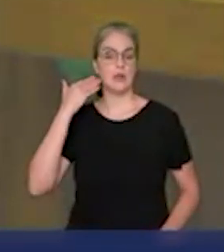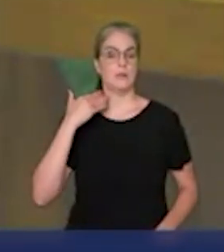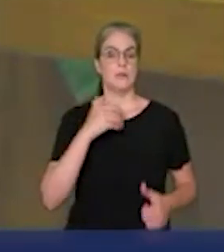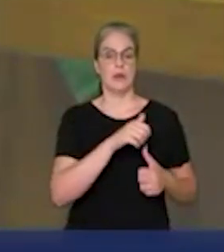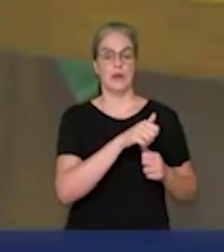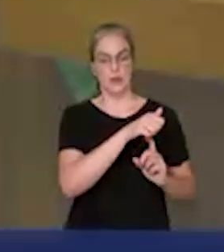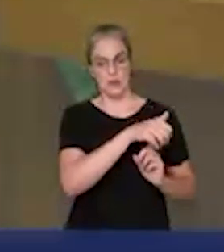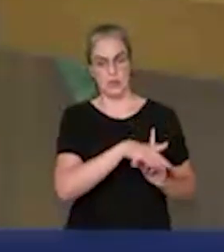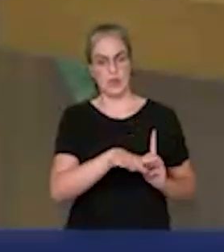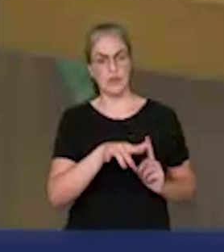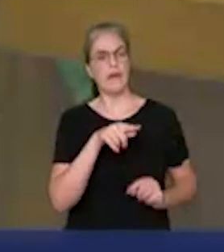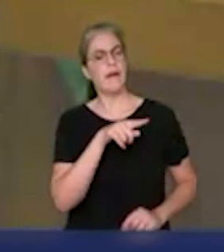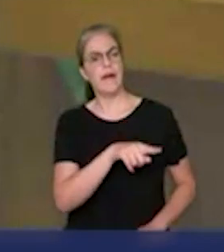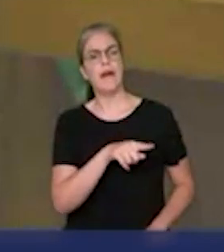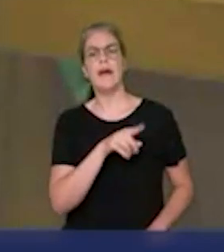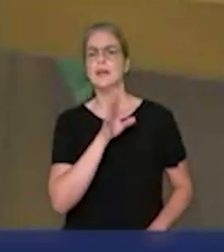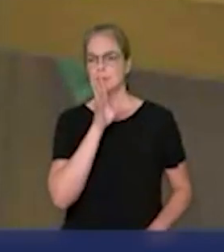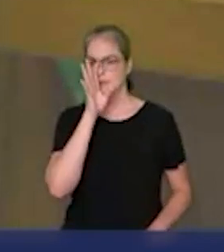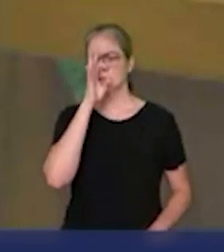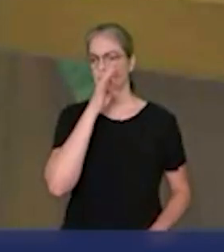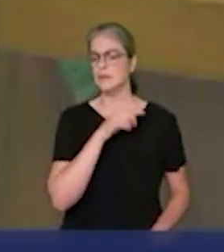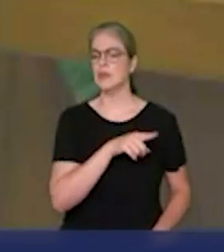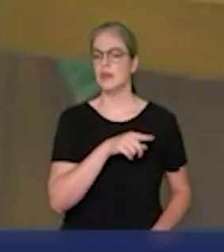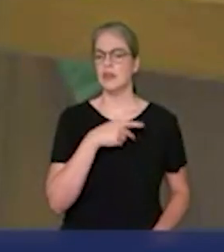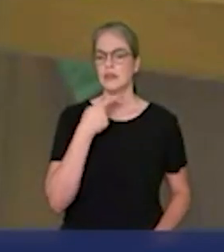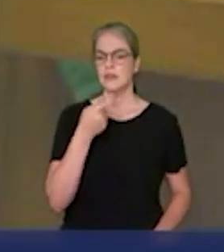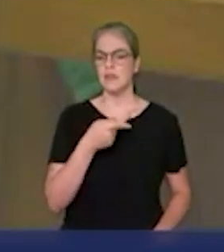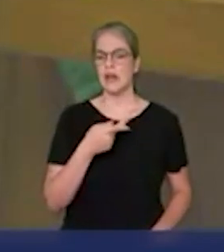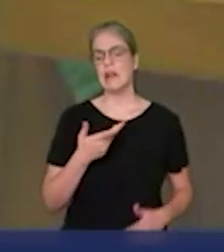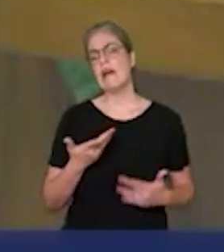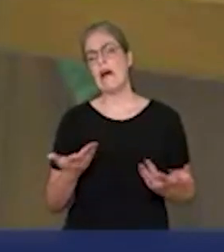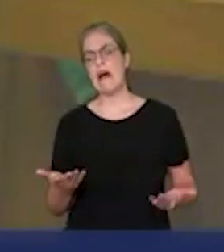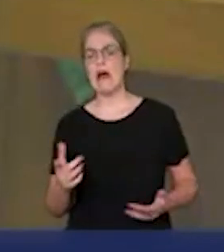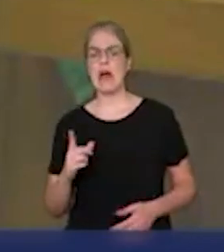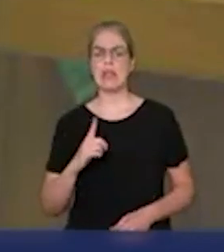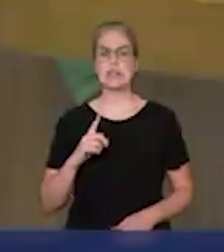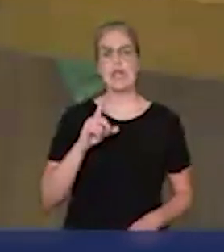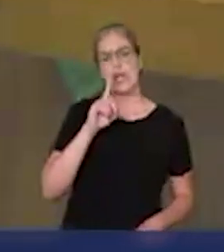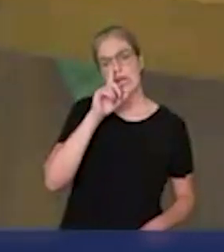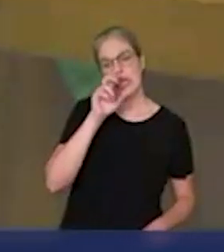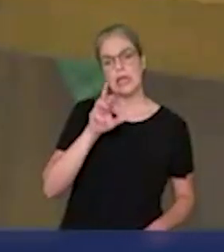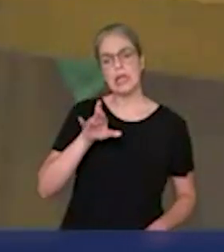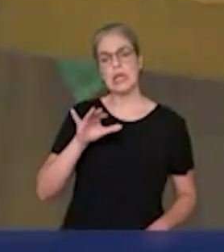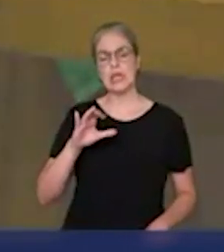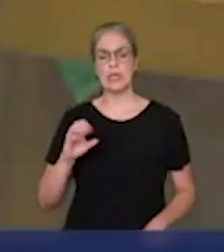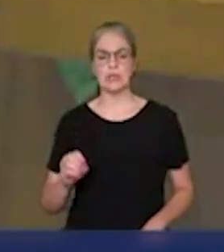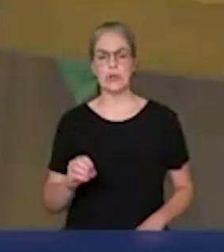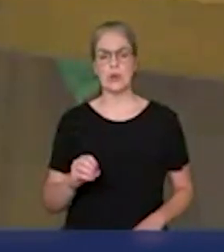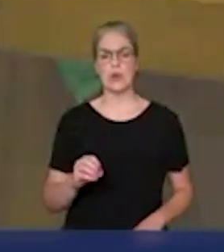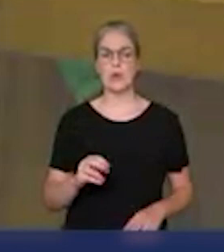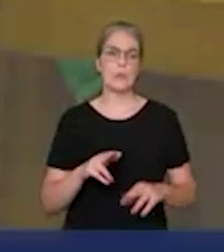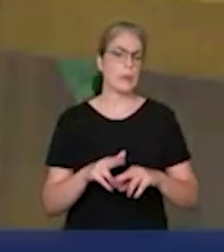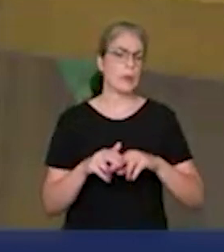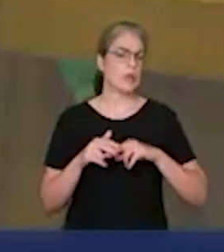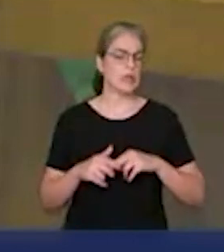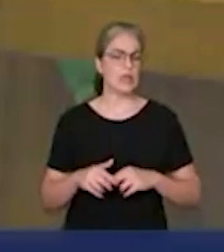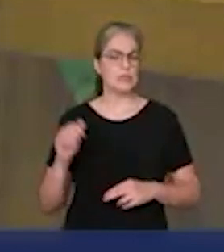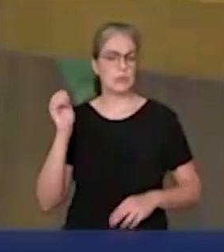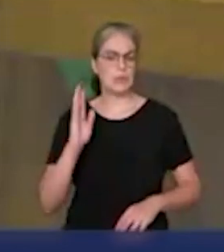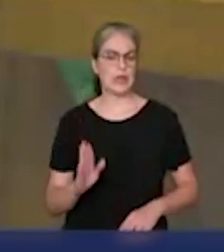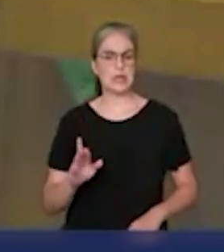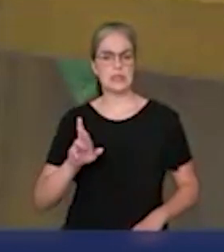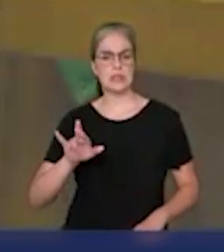numa questão: tem o prêmio de risco. O Brasil é um país em risco. Quem cria o risco é o